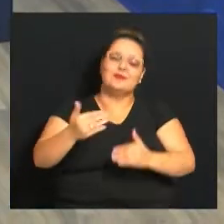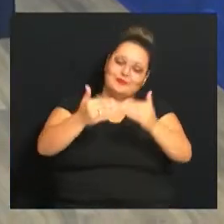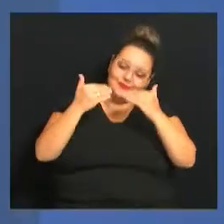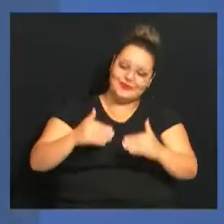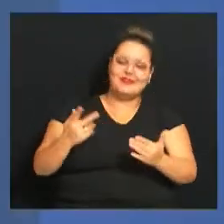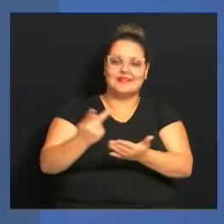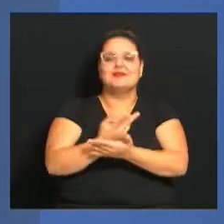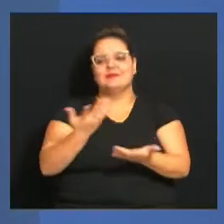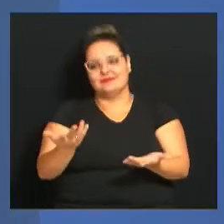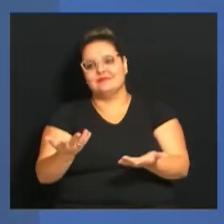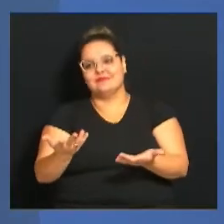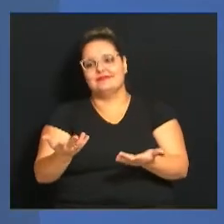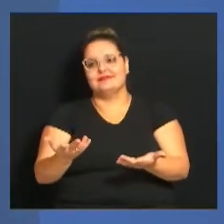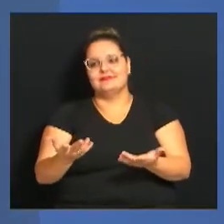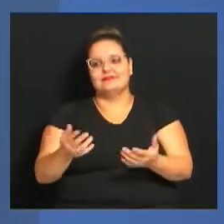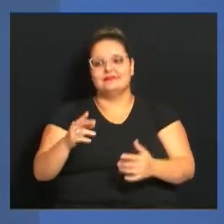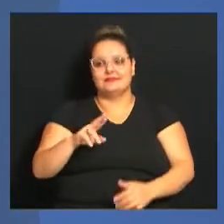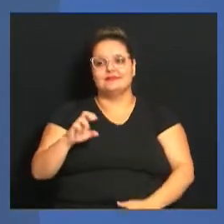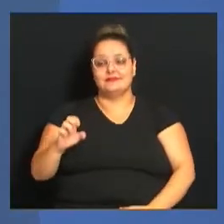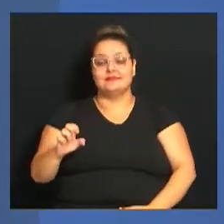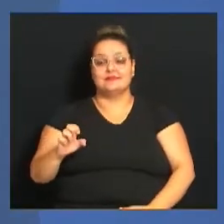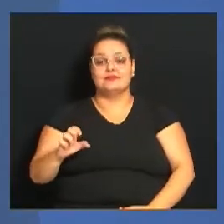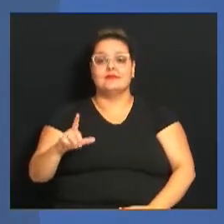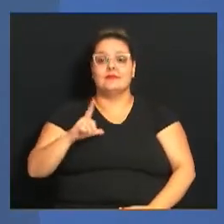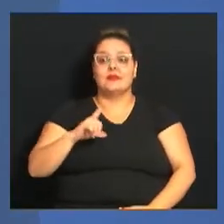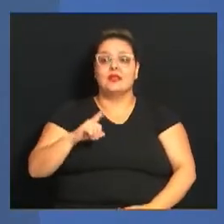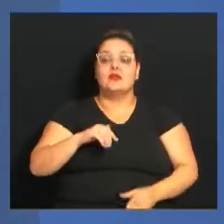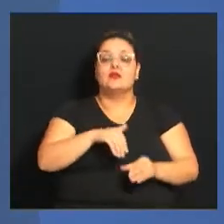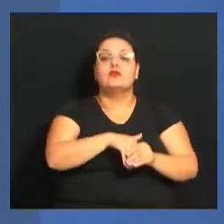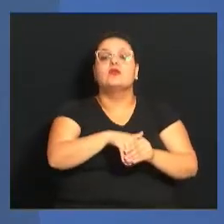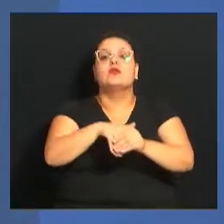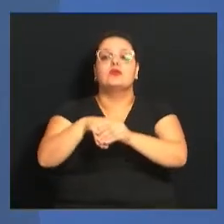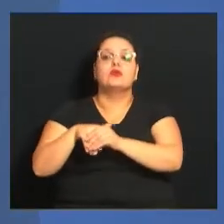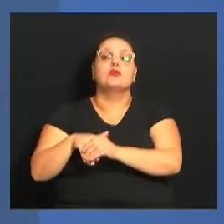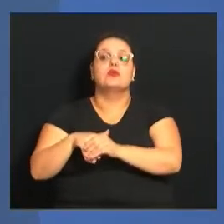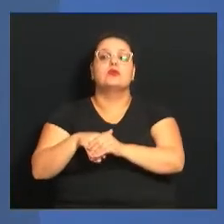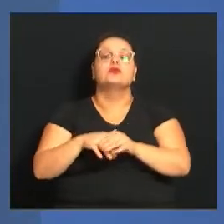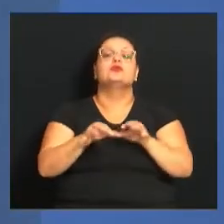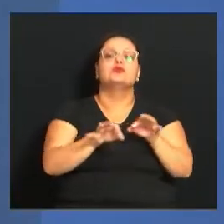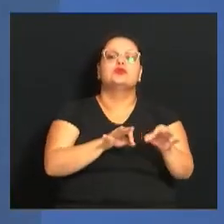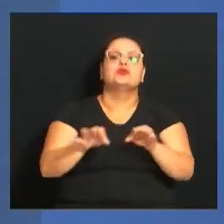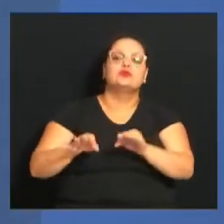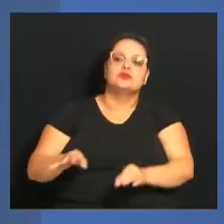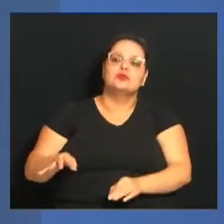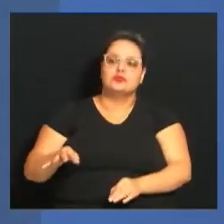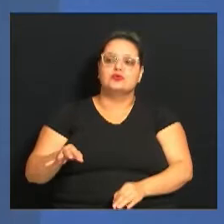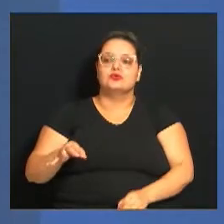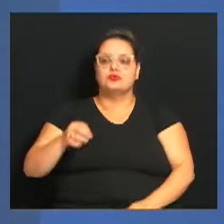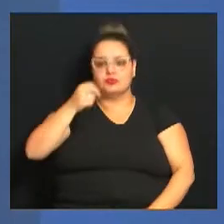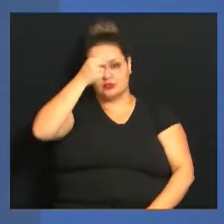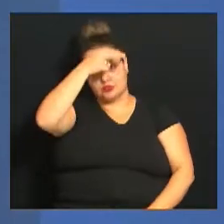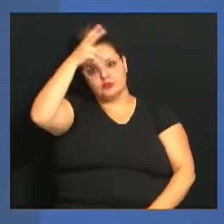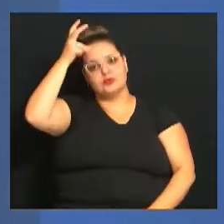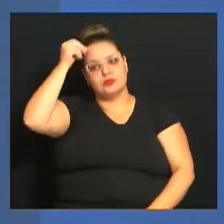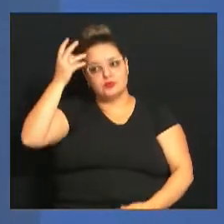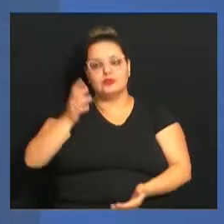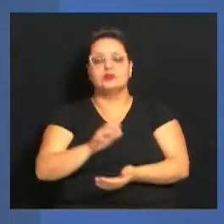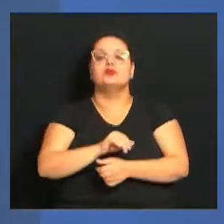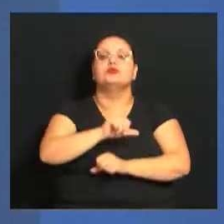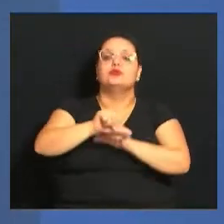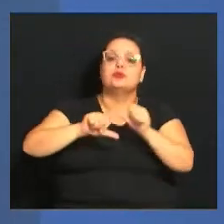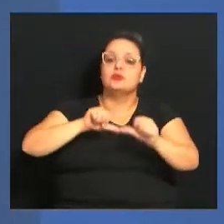reunião extraordinária. Lá, então. Olha, a gente teve a votação de um projeto de autoria do prefeito que trata de